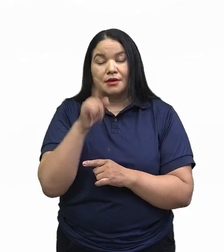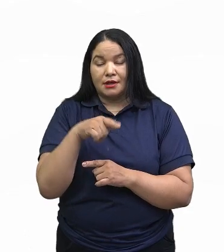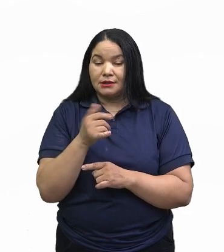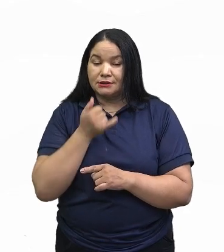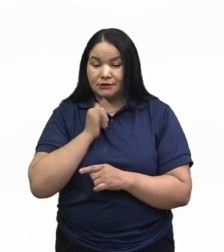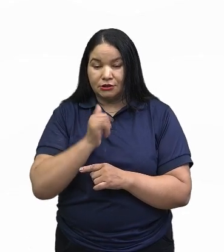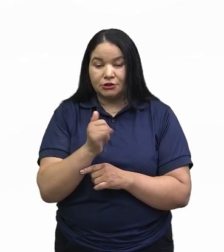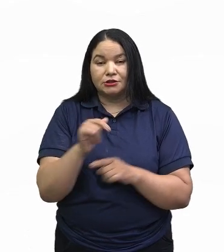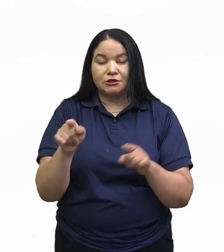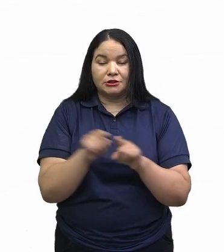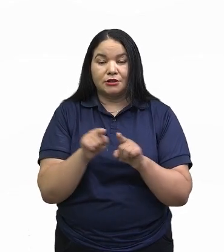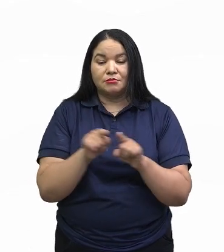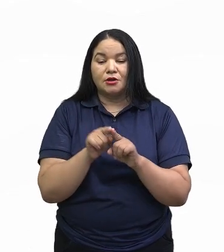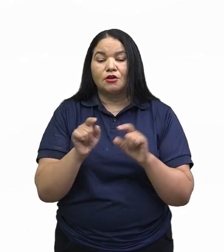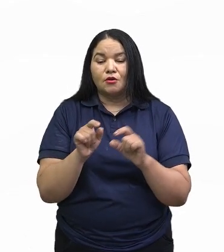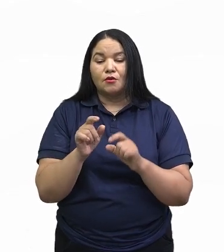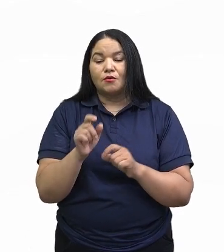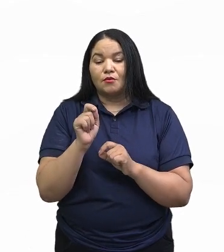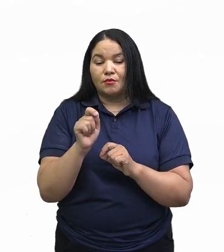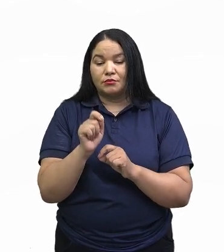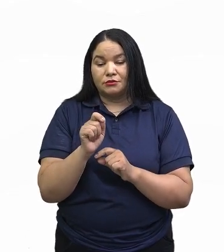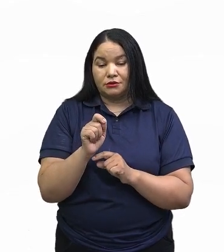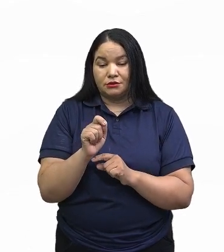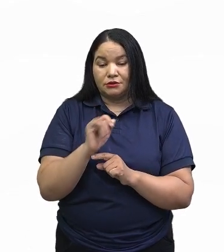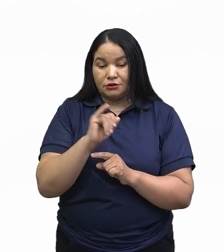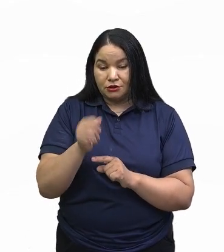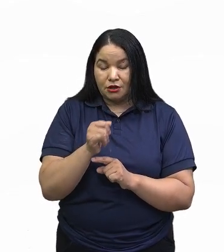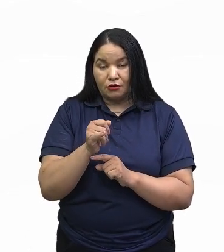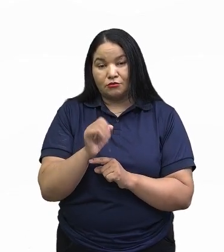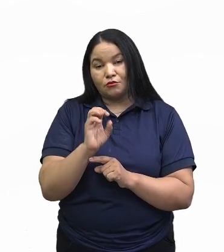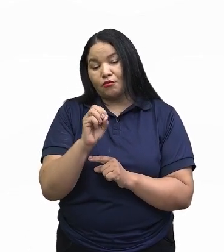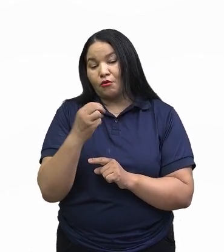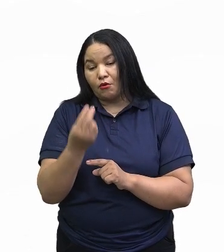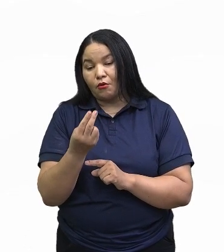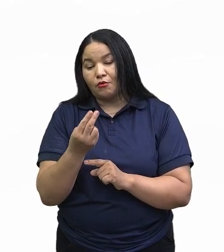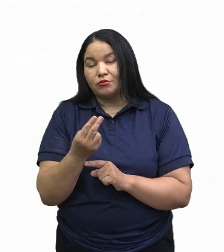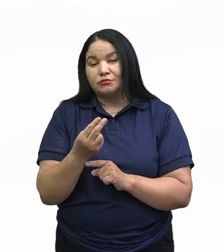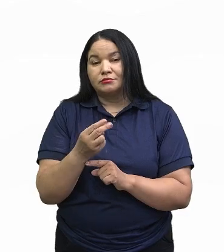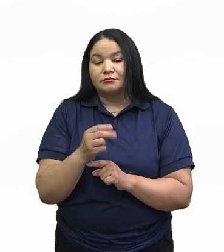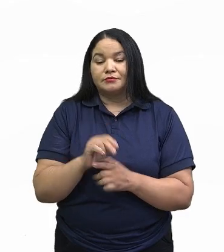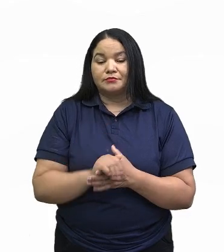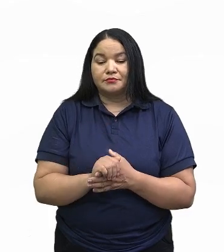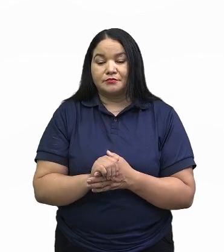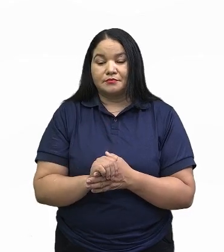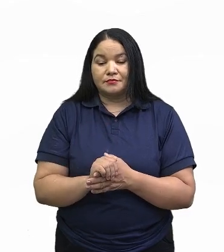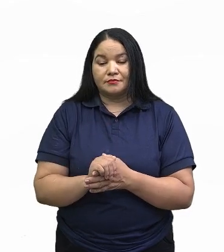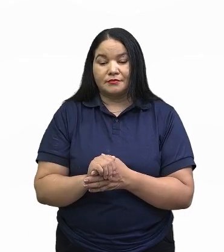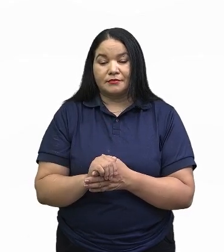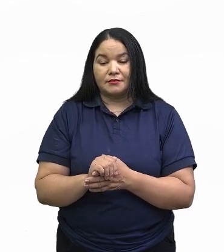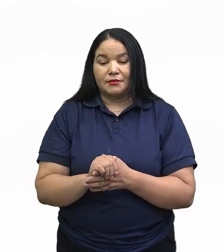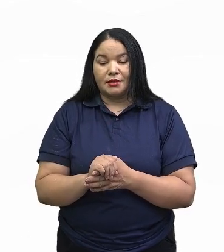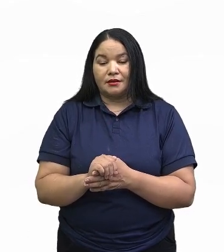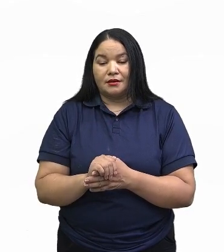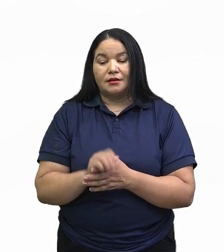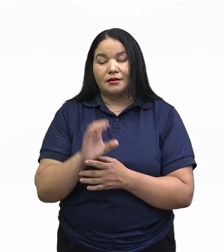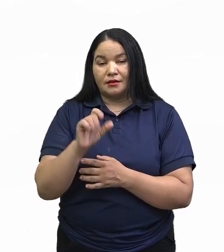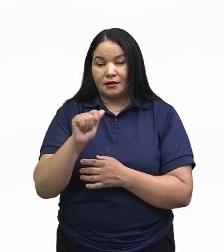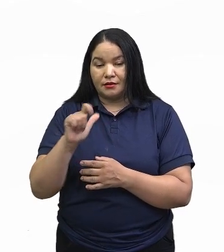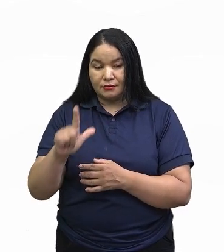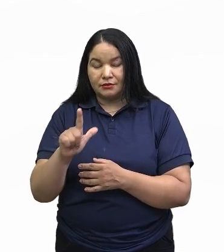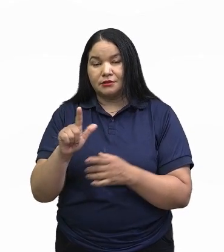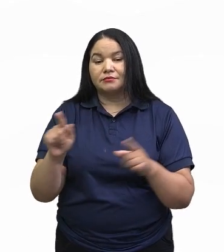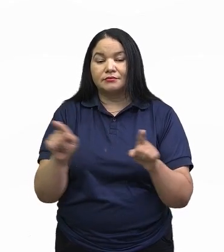é medida em Joule, no SI, ou em calorias, que é a unidade mais usual. Algumas